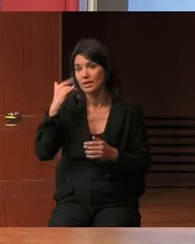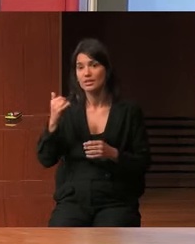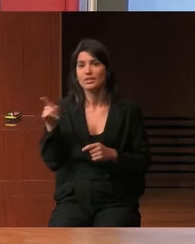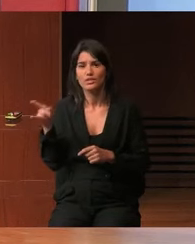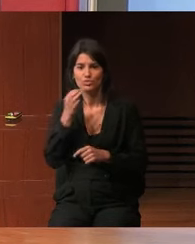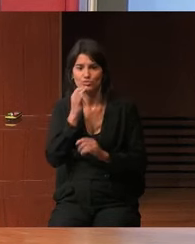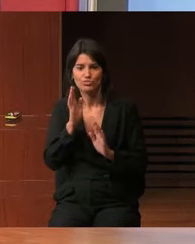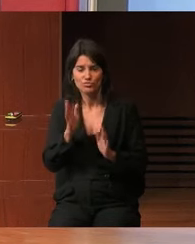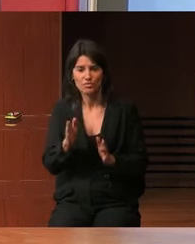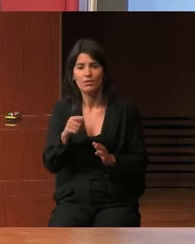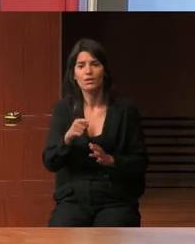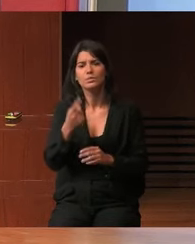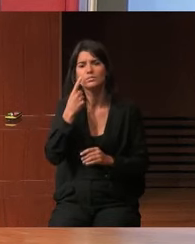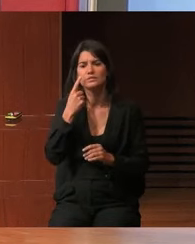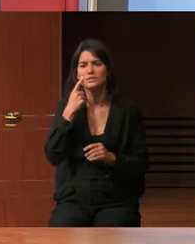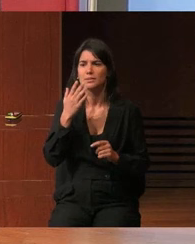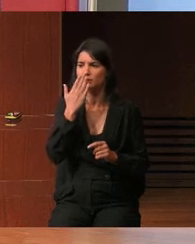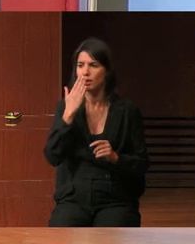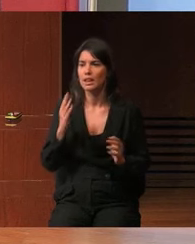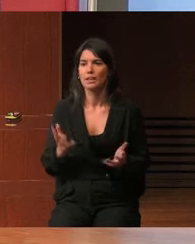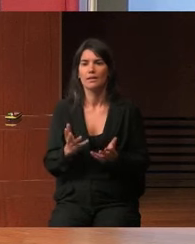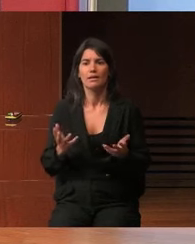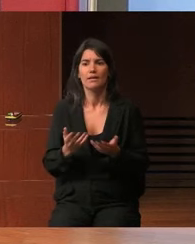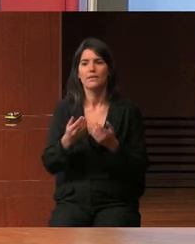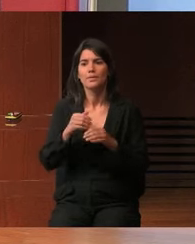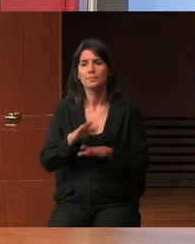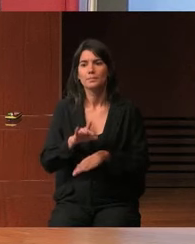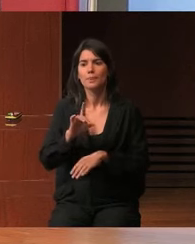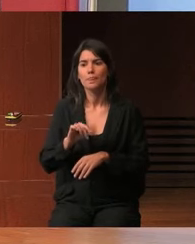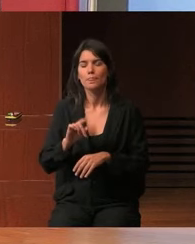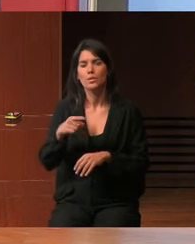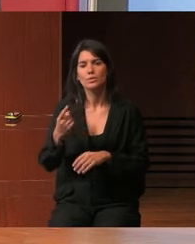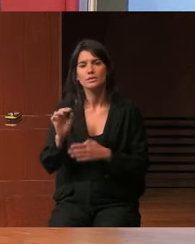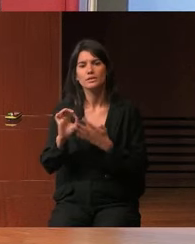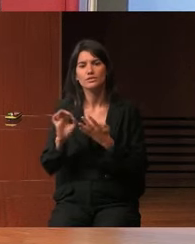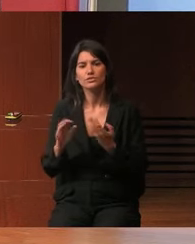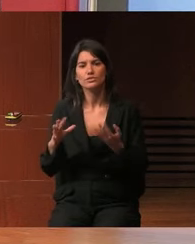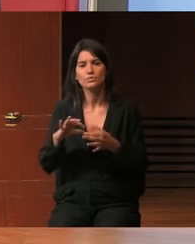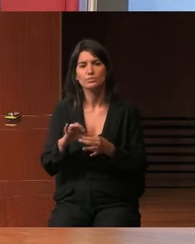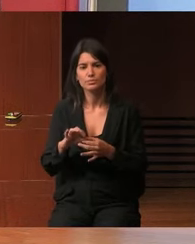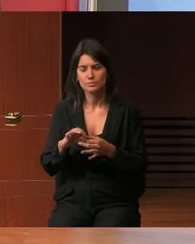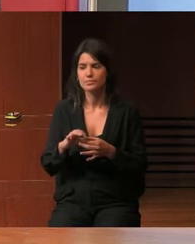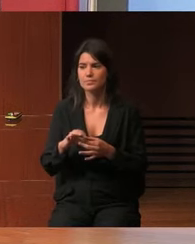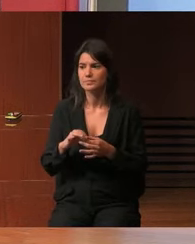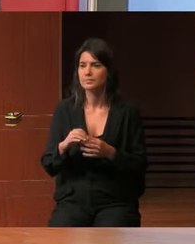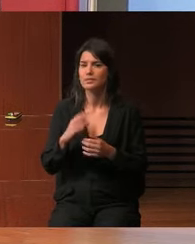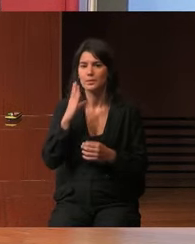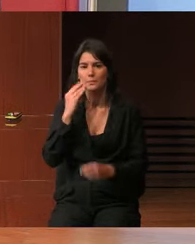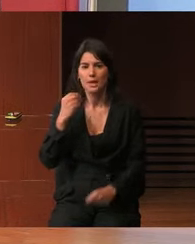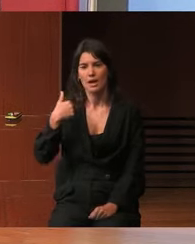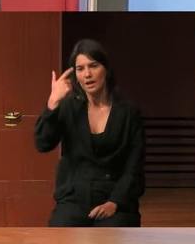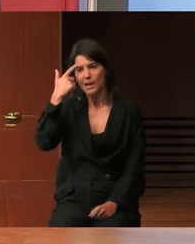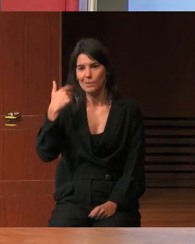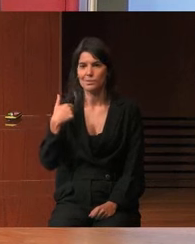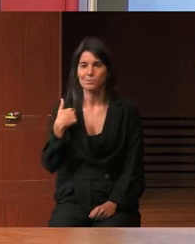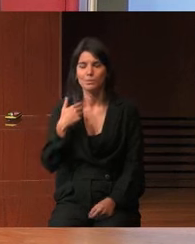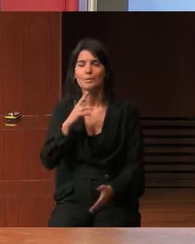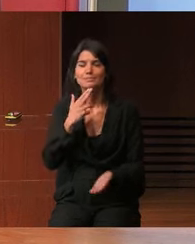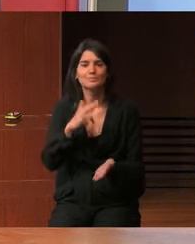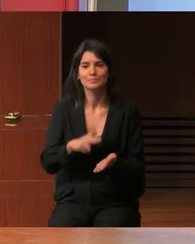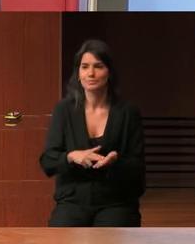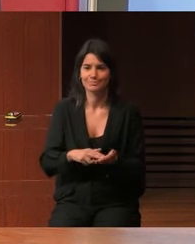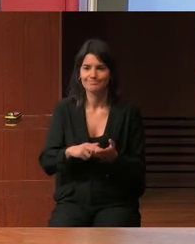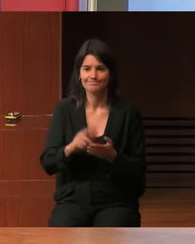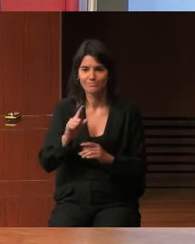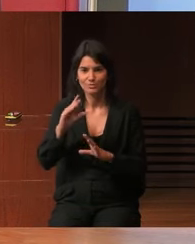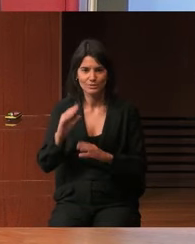da superficialidade do conhecimento, mas também de um outro aspecto que tem a ver com julgarmos saber mais do que aquilo que realmente sabemos, não é? E